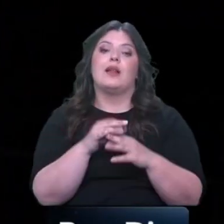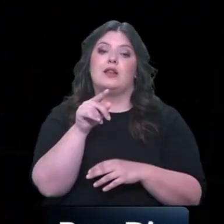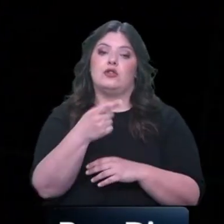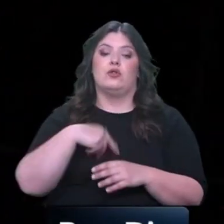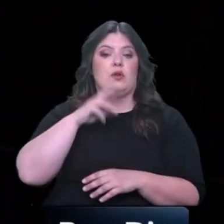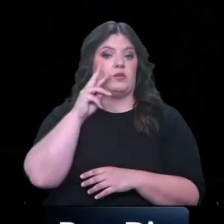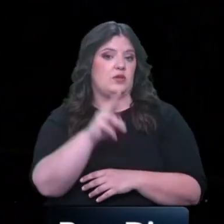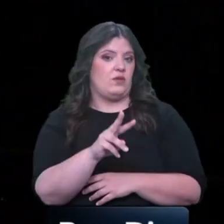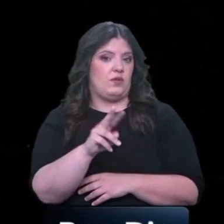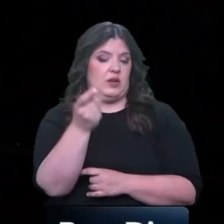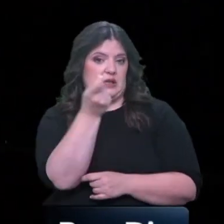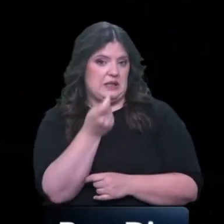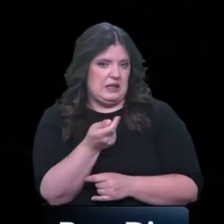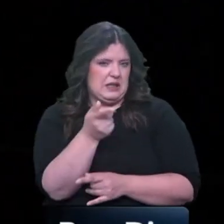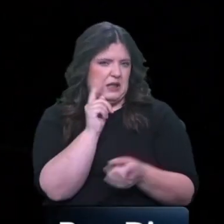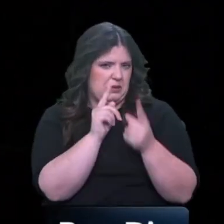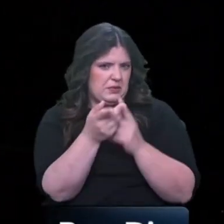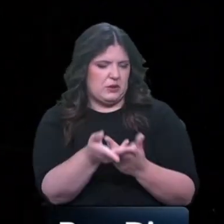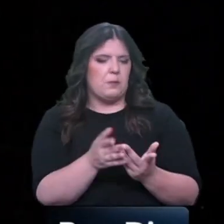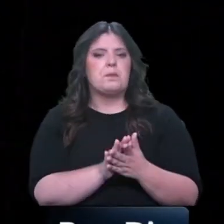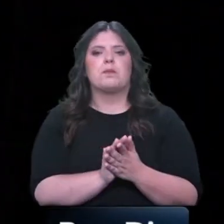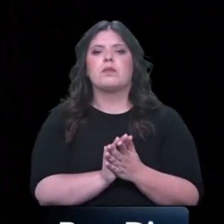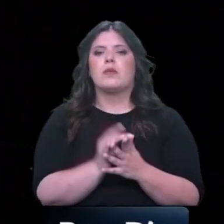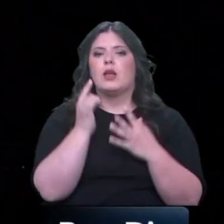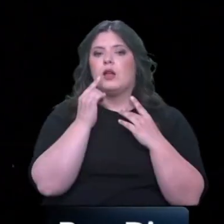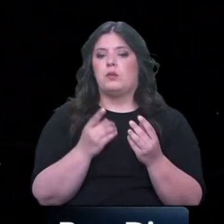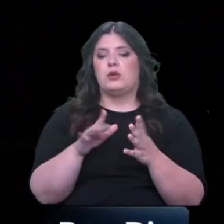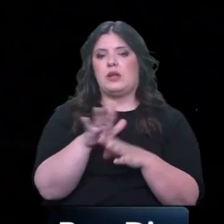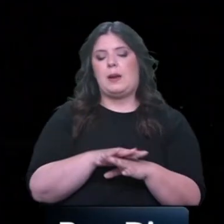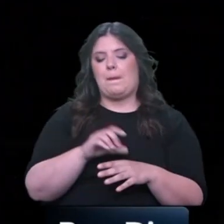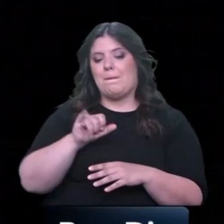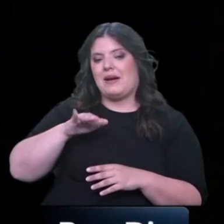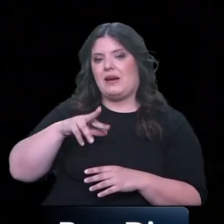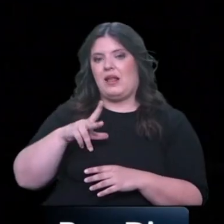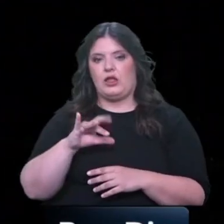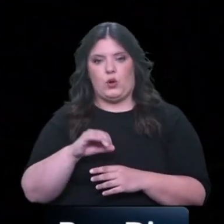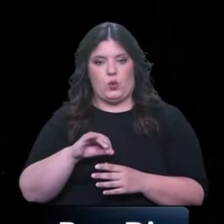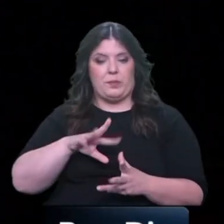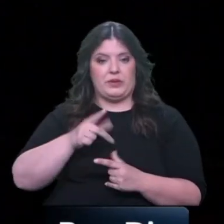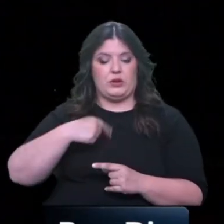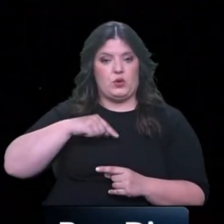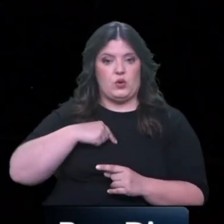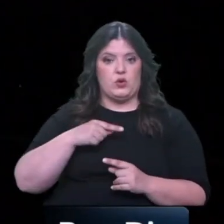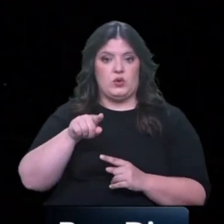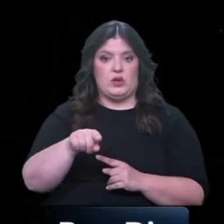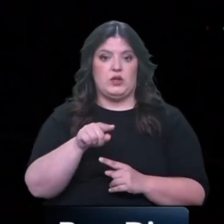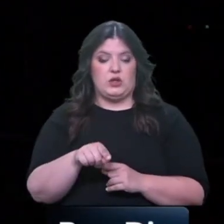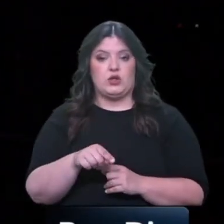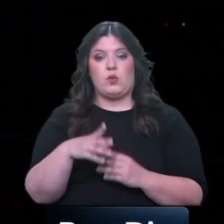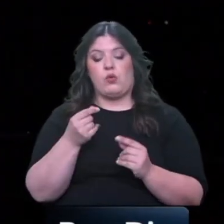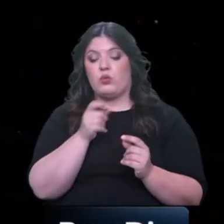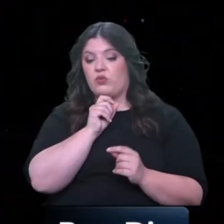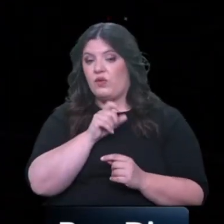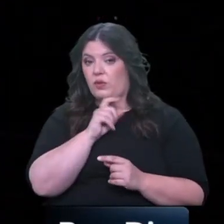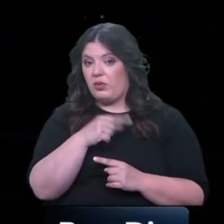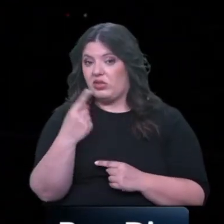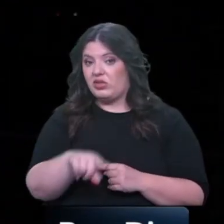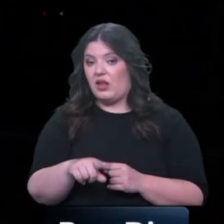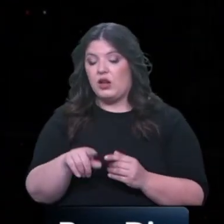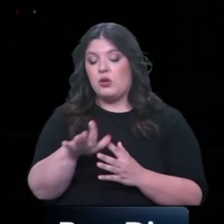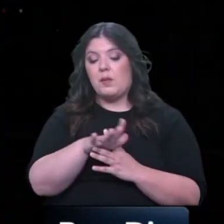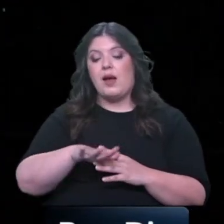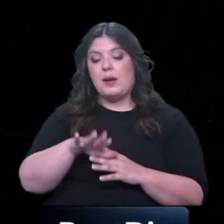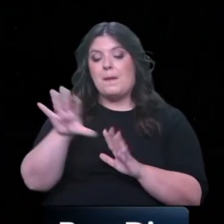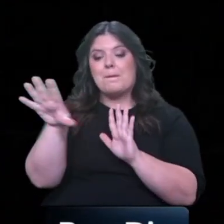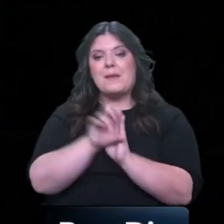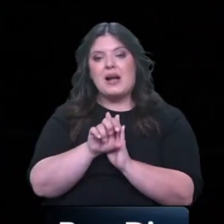ver aqui nestas ilustrações, que mostram, neste caso, o campo magnético do nosso planeta. Estes exoplanetas, muito provavelmente, terão um campo